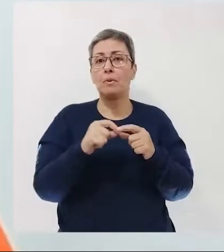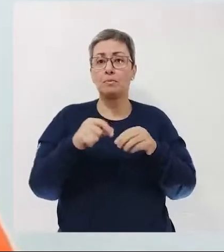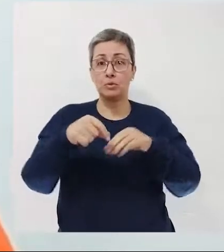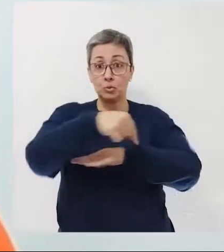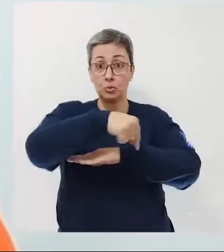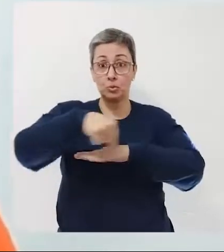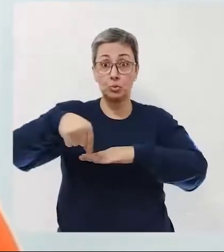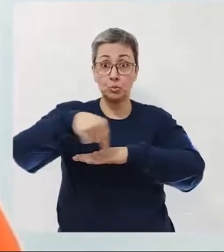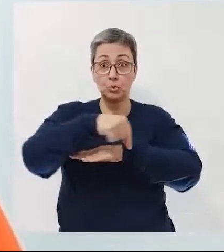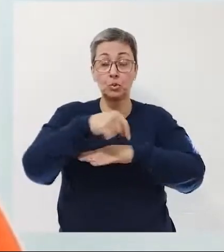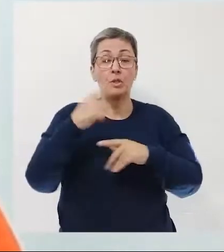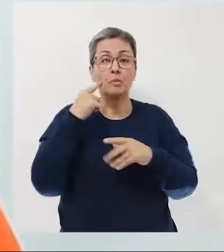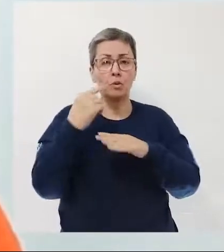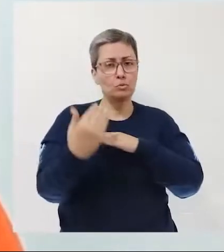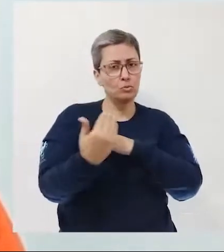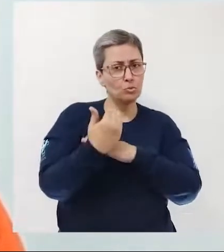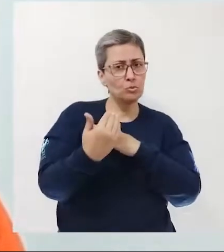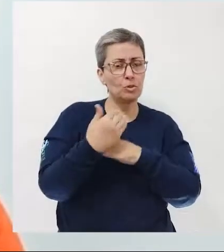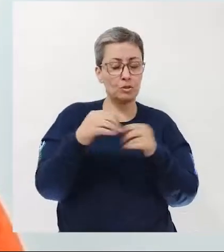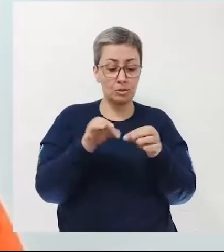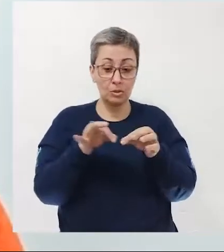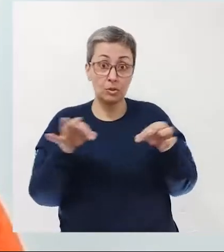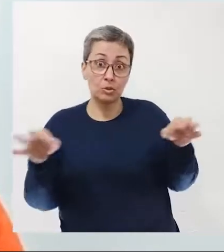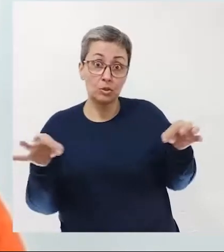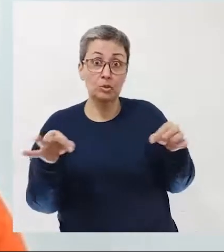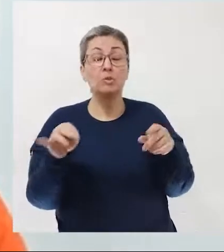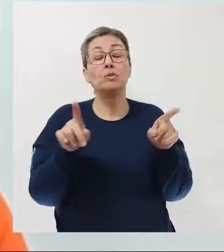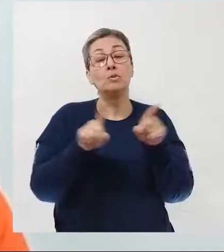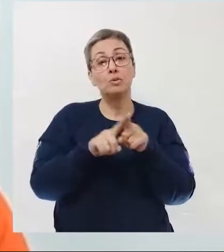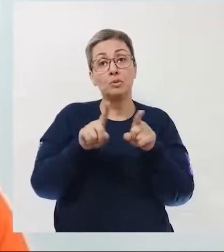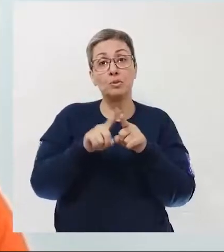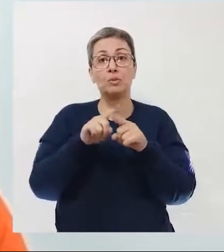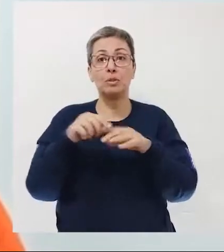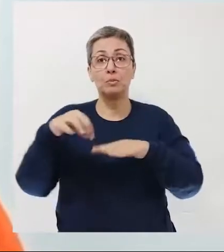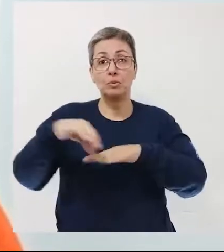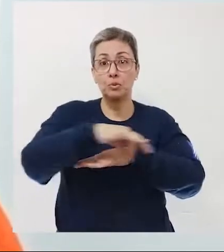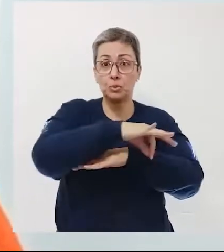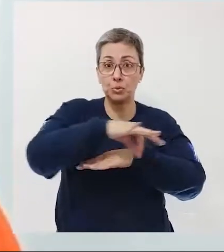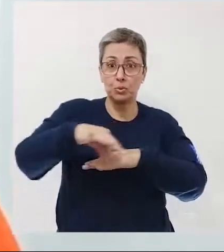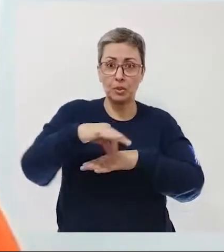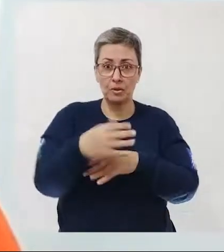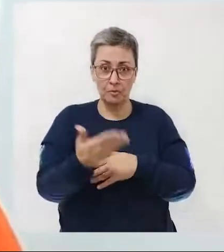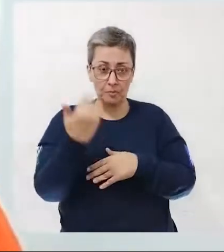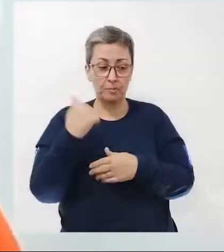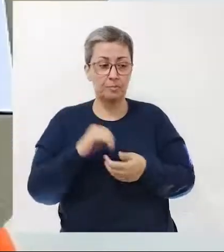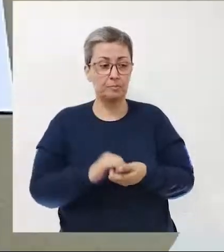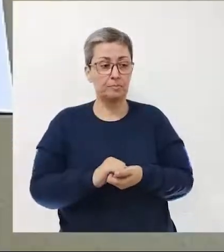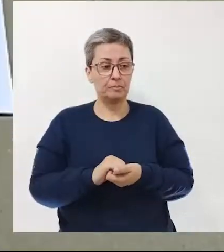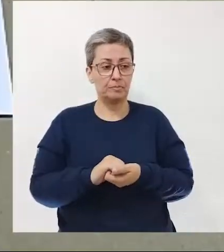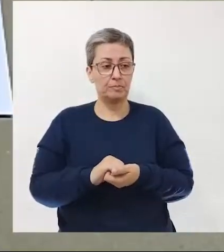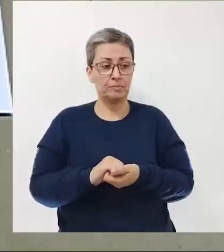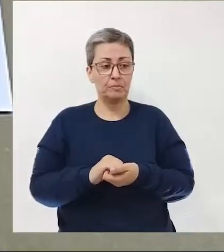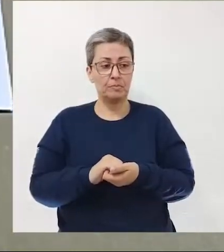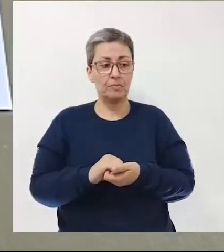uma régua para nos auxiliar na medida e também para riscar. Vamos lá?